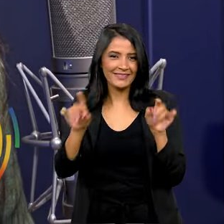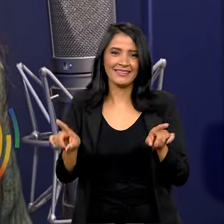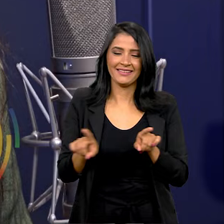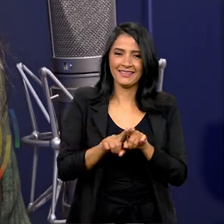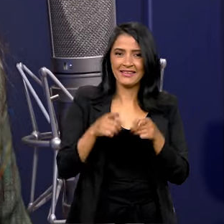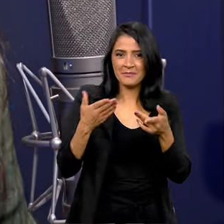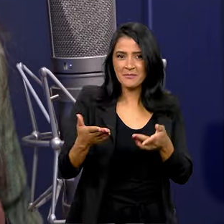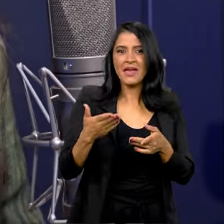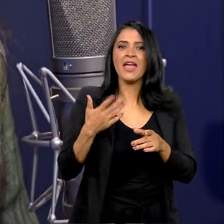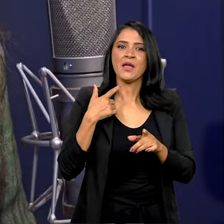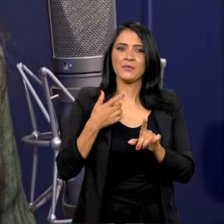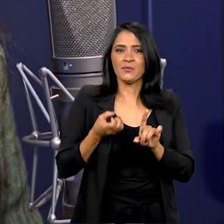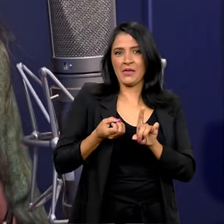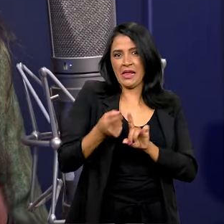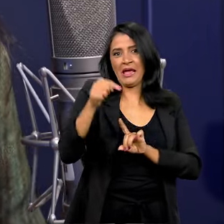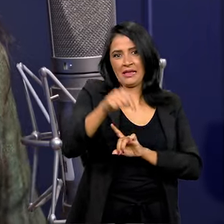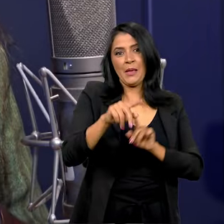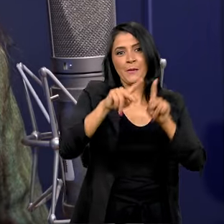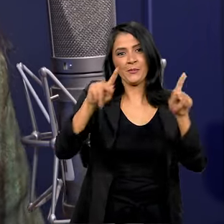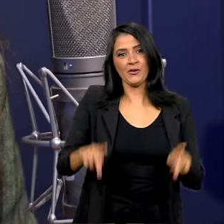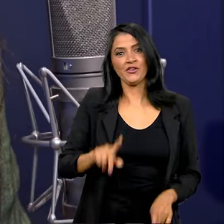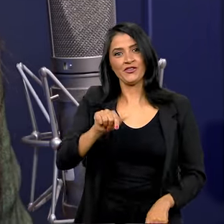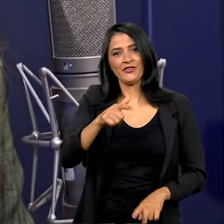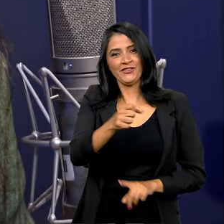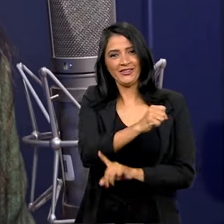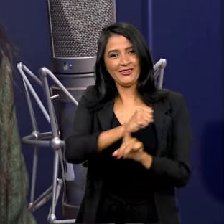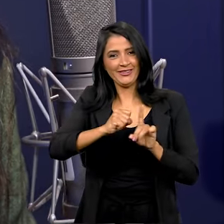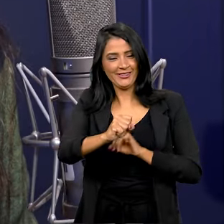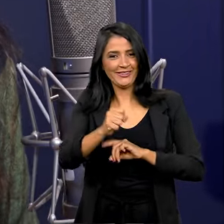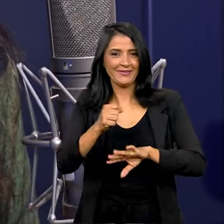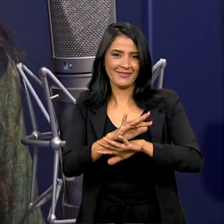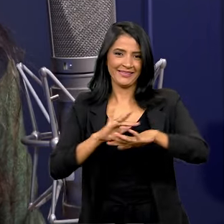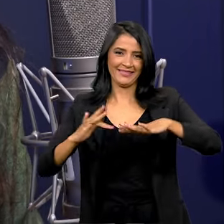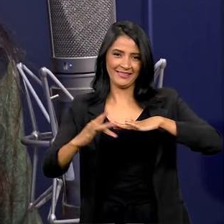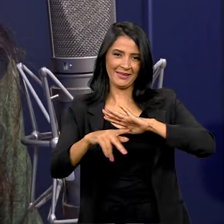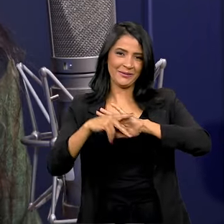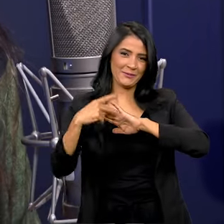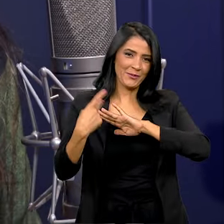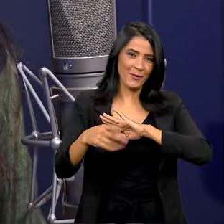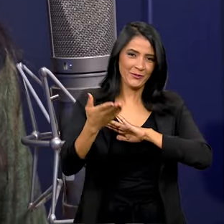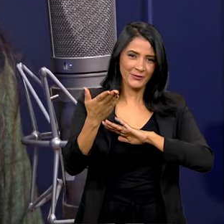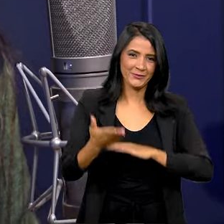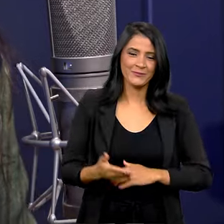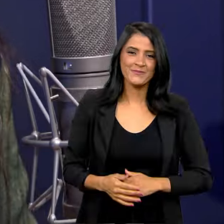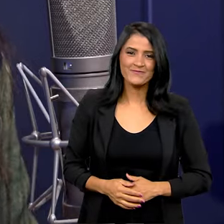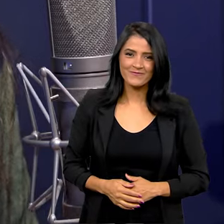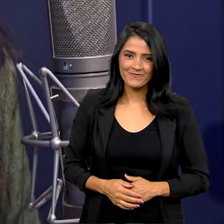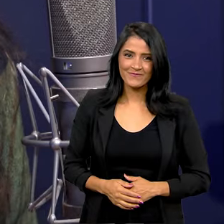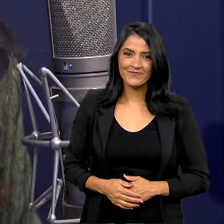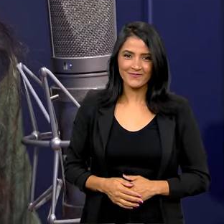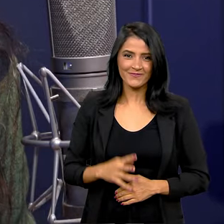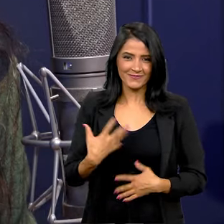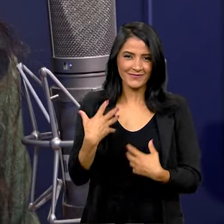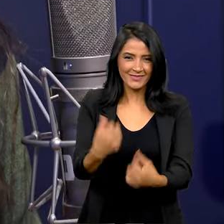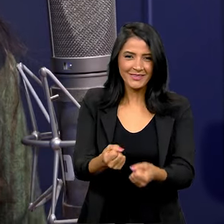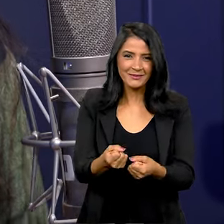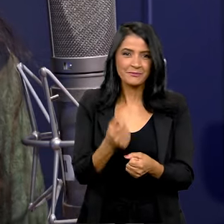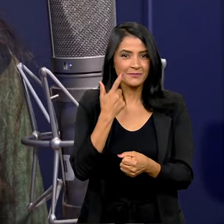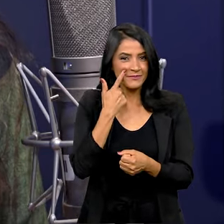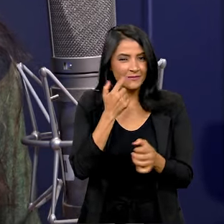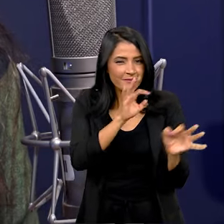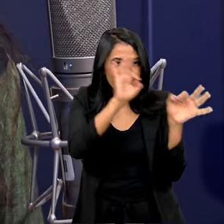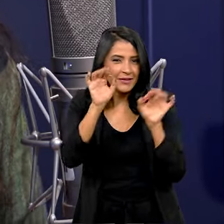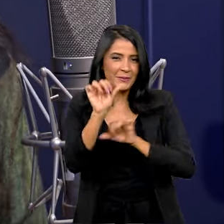acompanhando também o canal pode G20 social nas plataformas de áudio vamos juntos